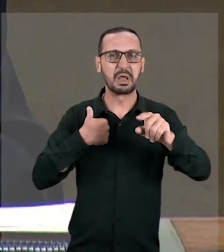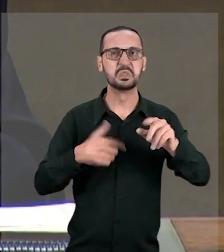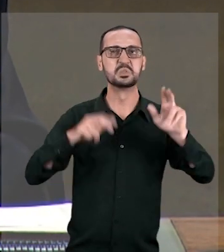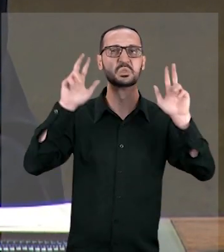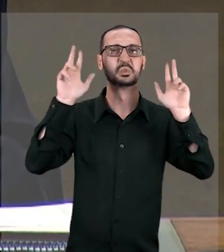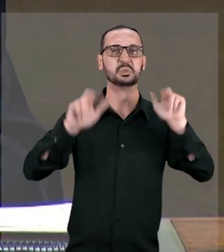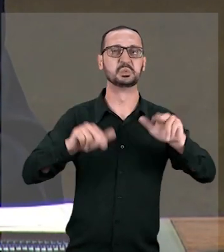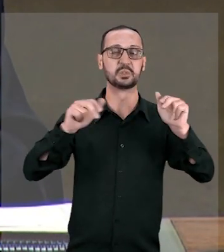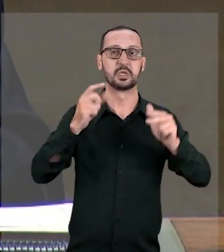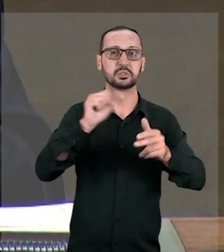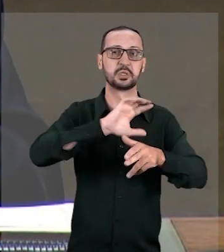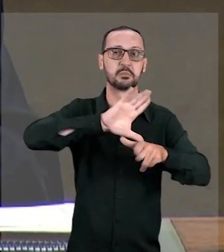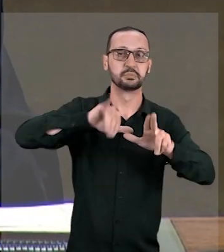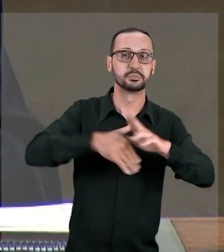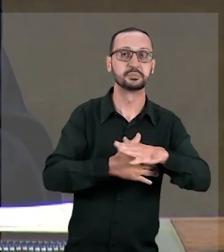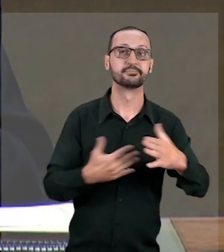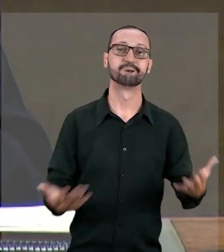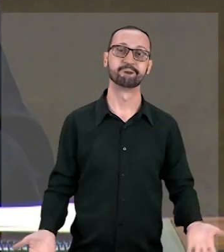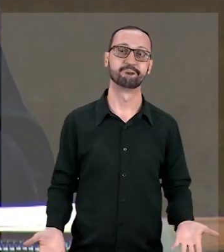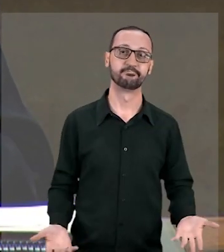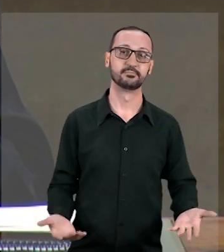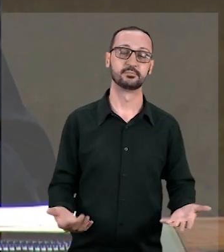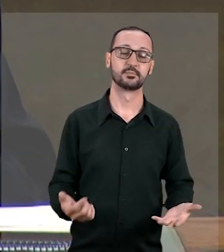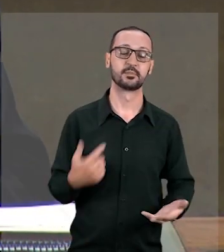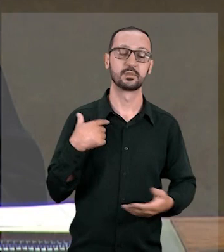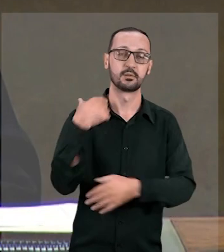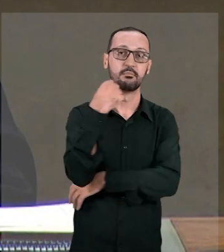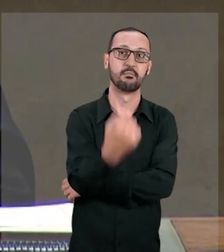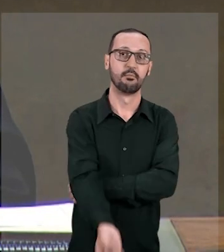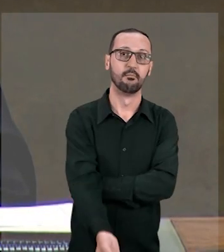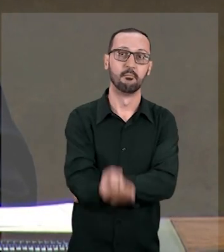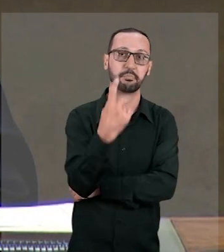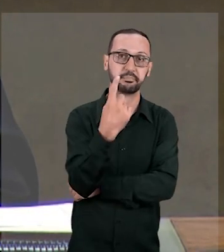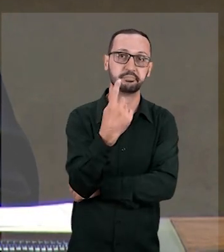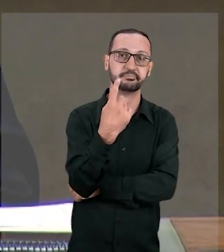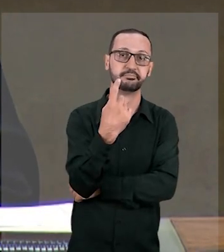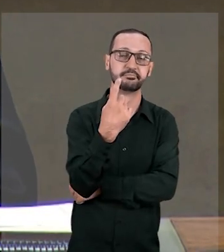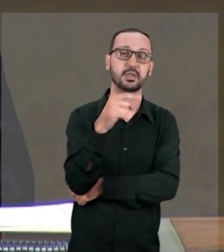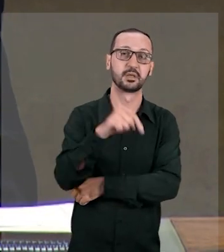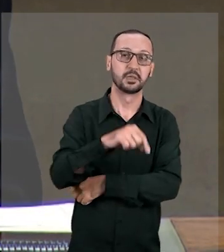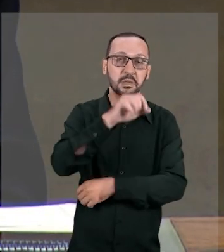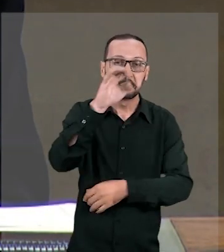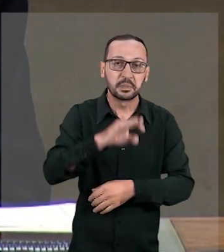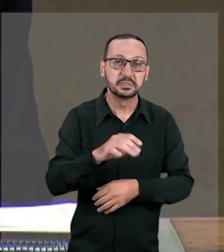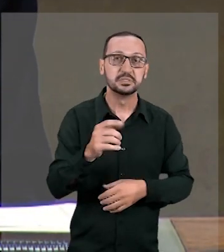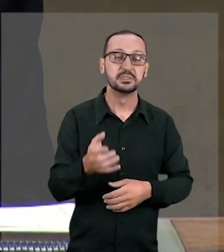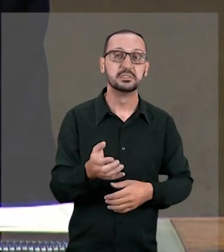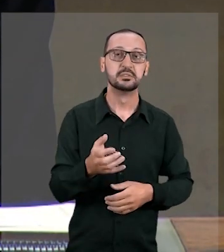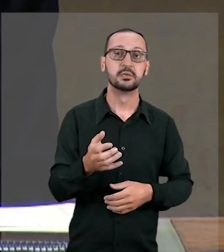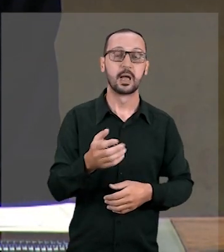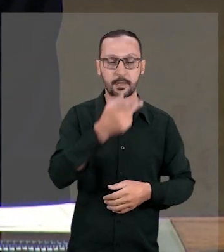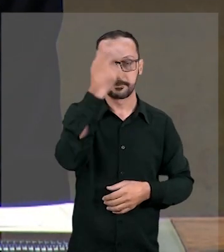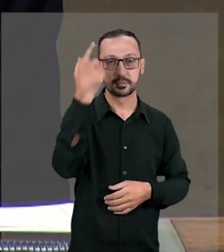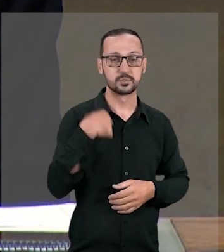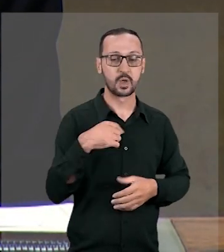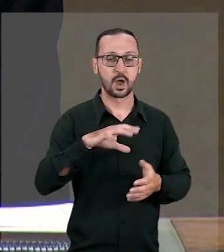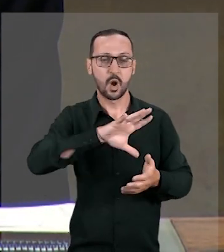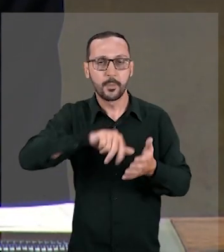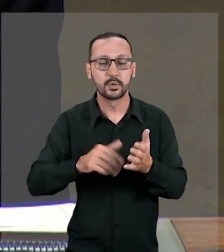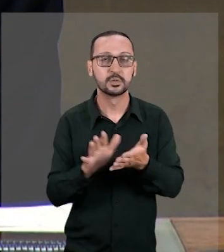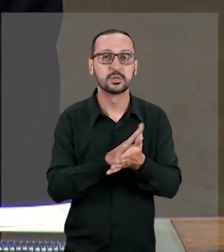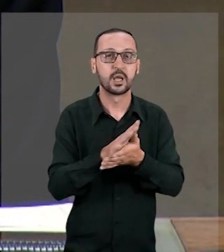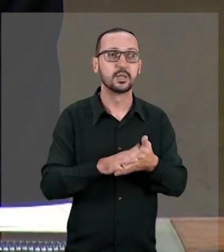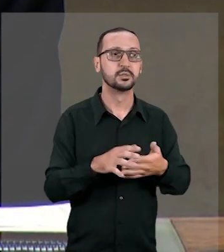desviarem dinheiros. Uma das coisas que mais me impressiona no Brasil é que ninguém pede desculpas. Não